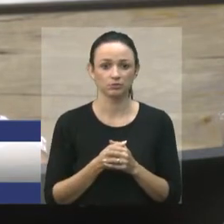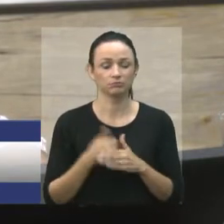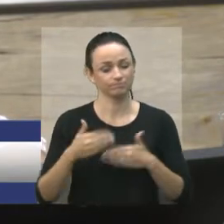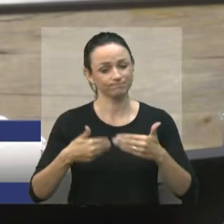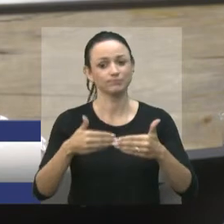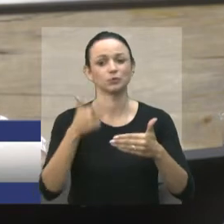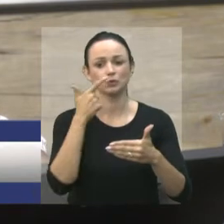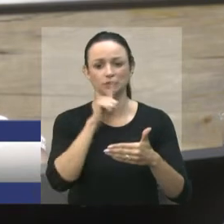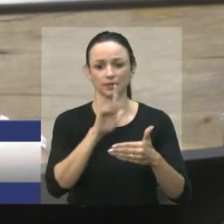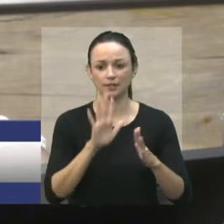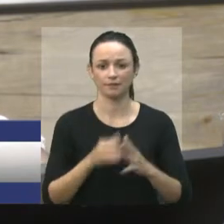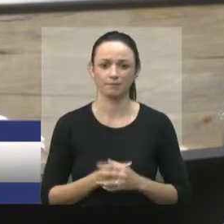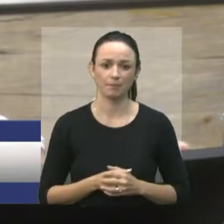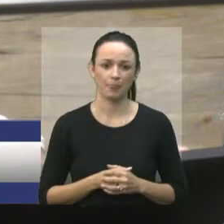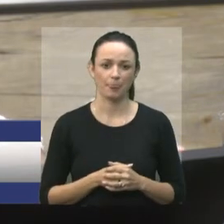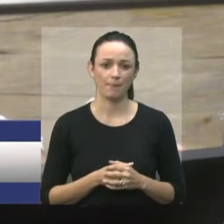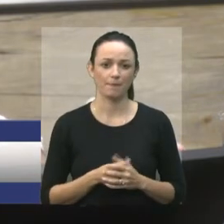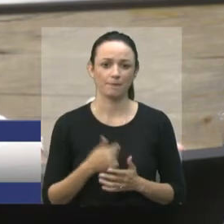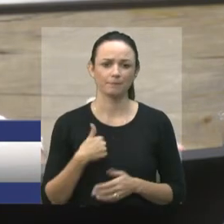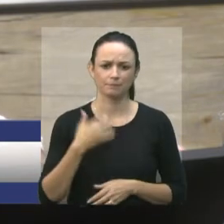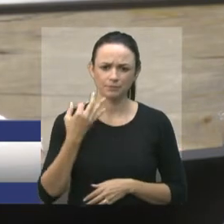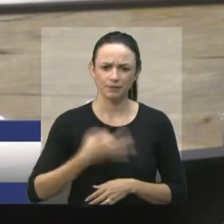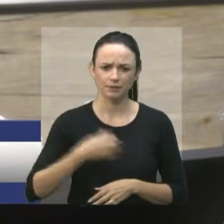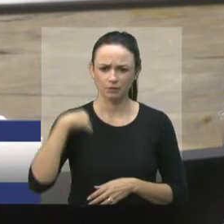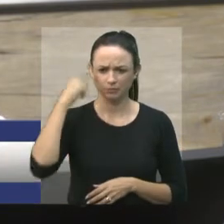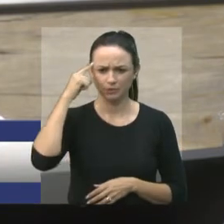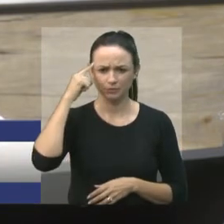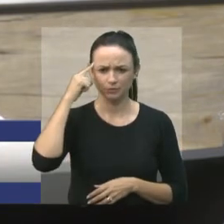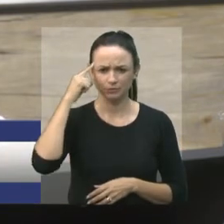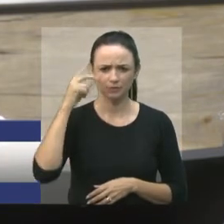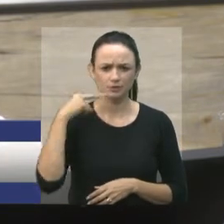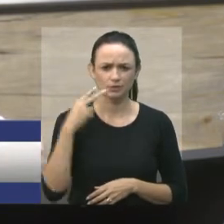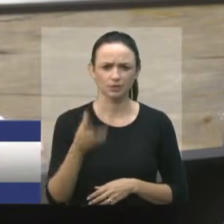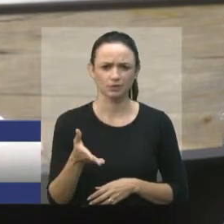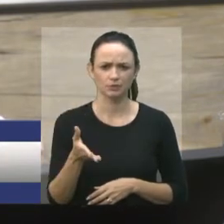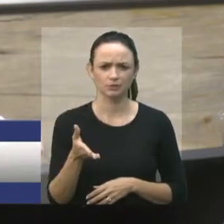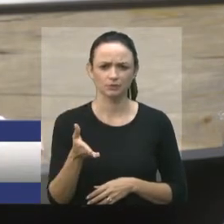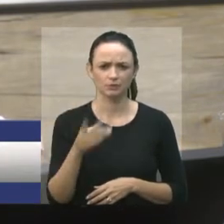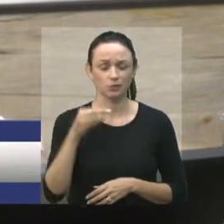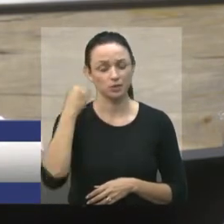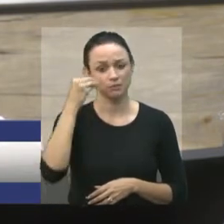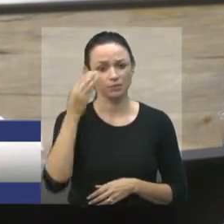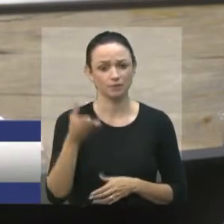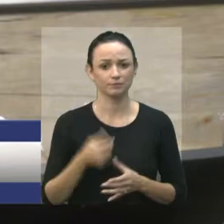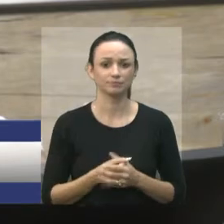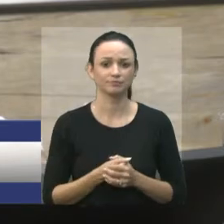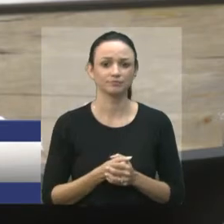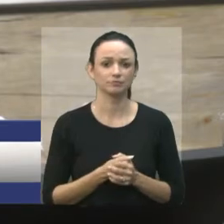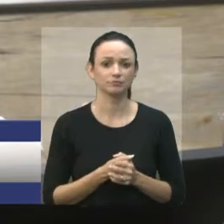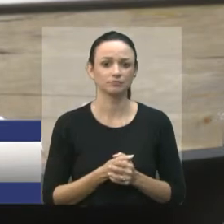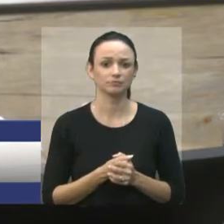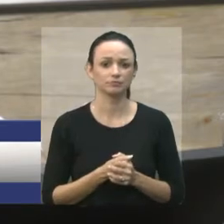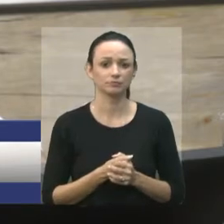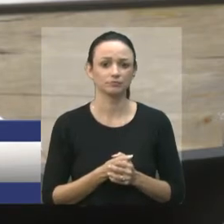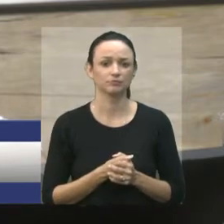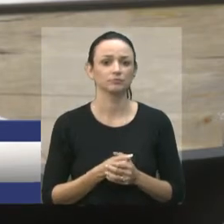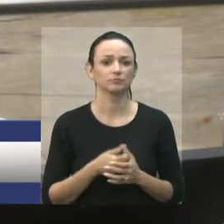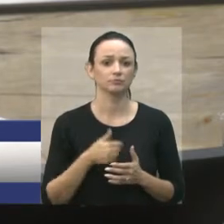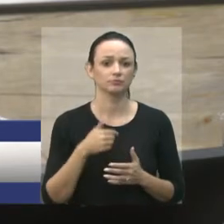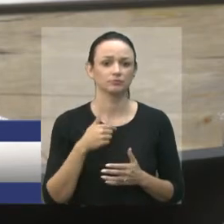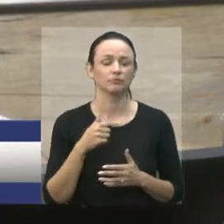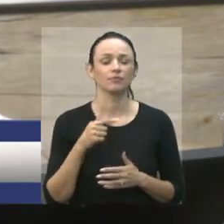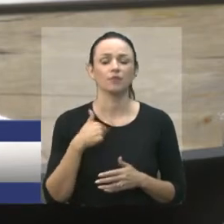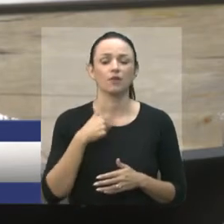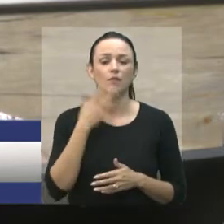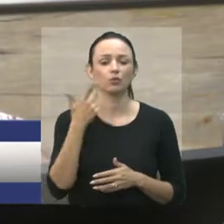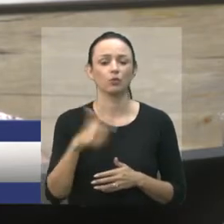a acontecer. Estou correto no meu pensamento, vereador, o senhor, com toda a sua experiência? Então, veja bem, eu volto a falar, tal qual